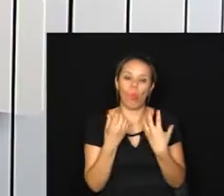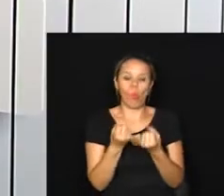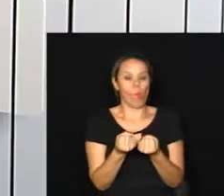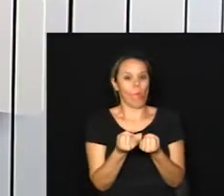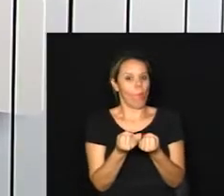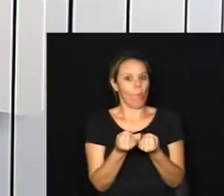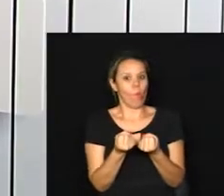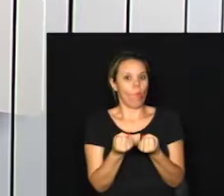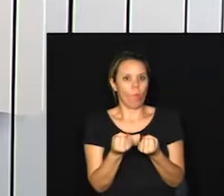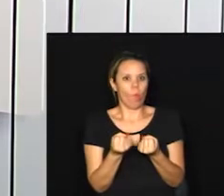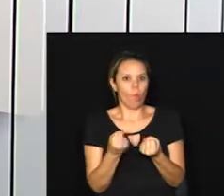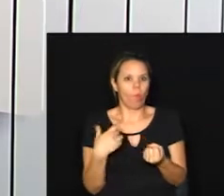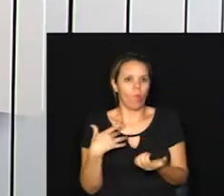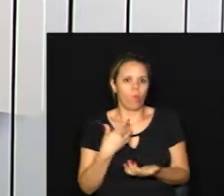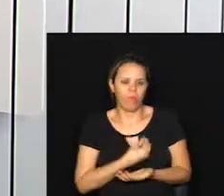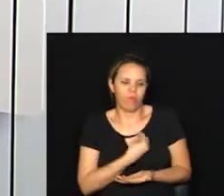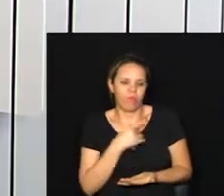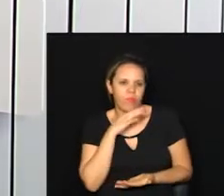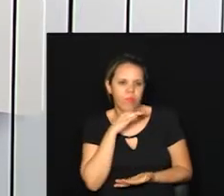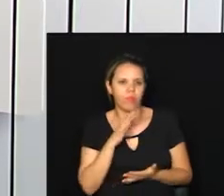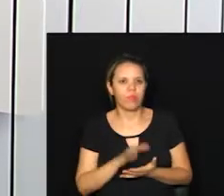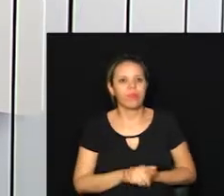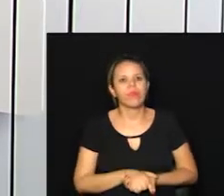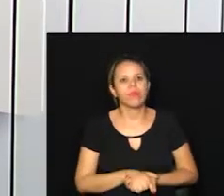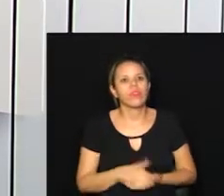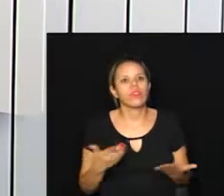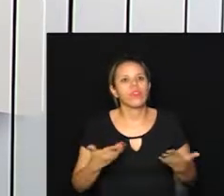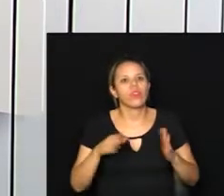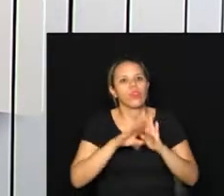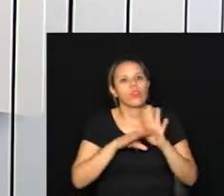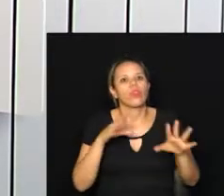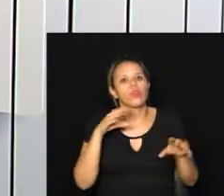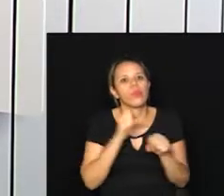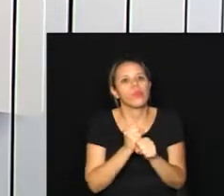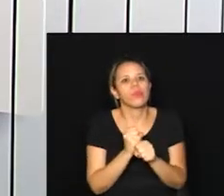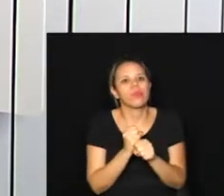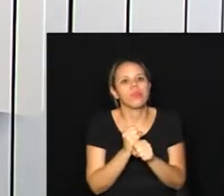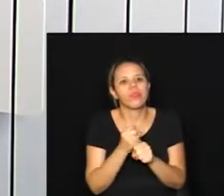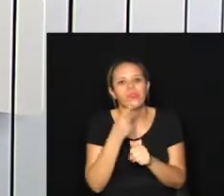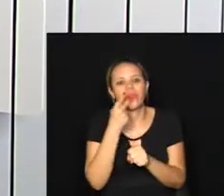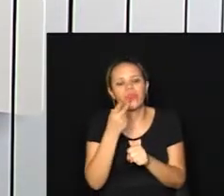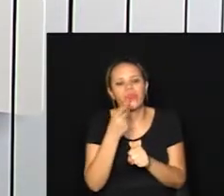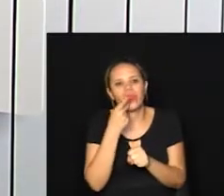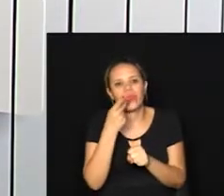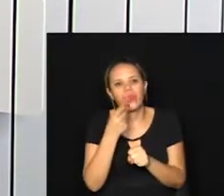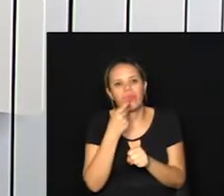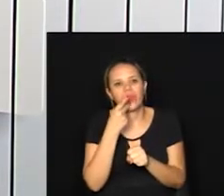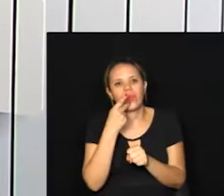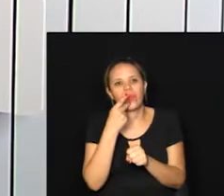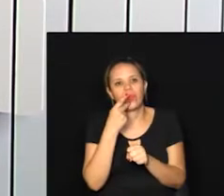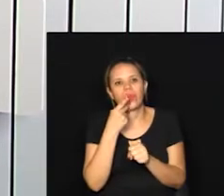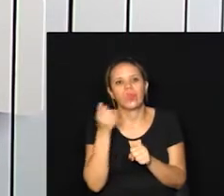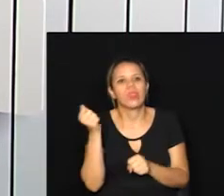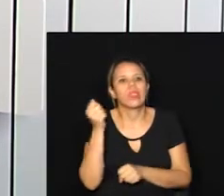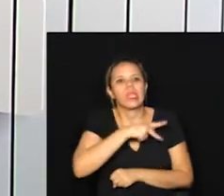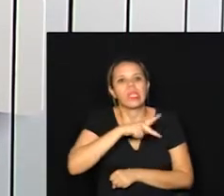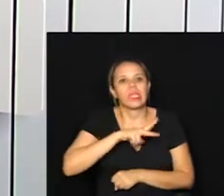atrapalha bastante a nossa vida, né? Hoje o quadro Na Ponta do Lápis vai falar sobre